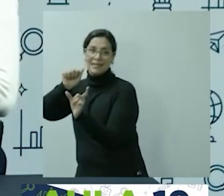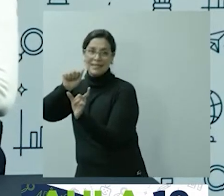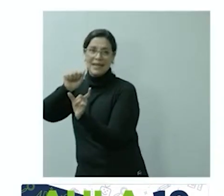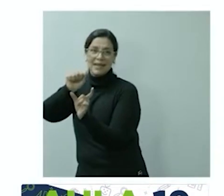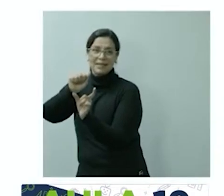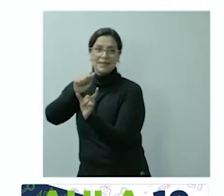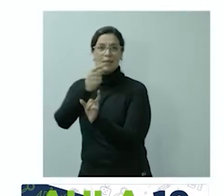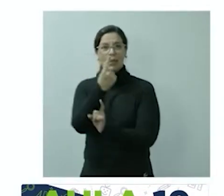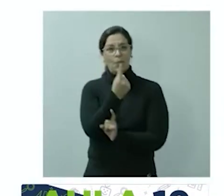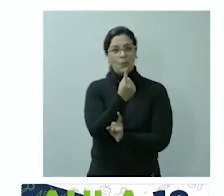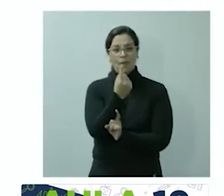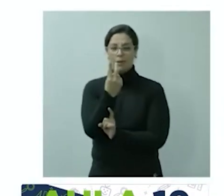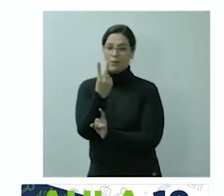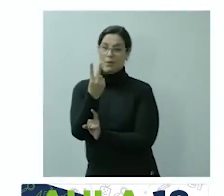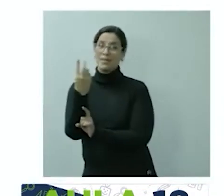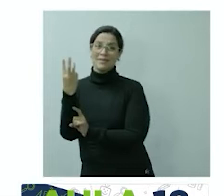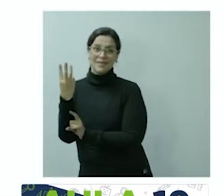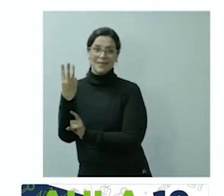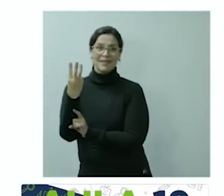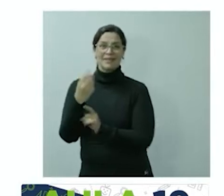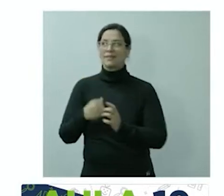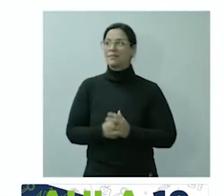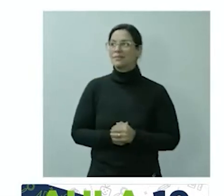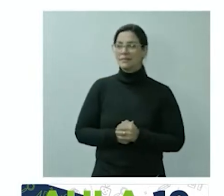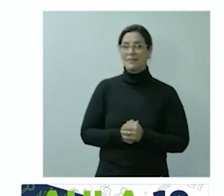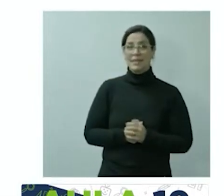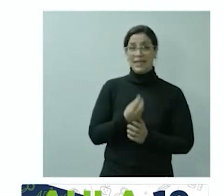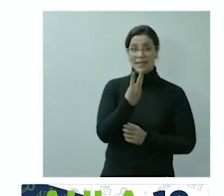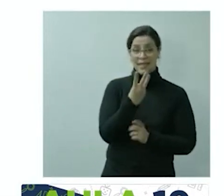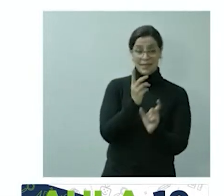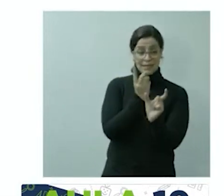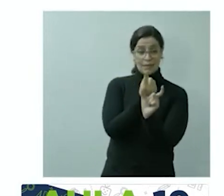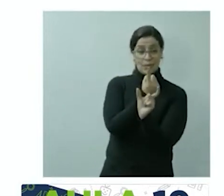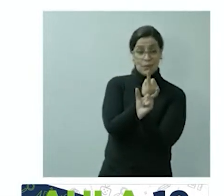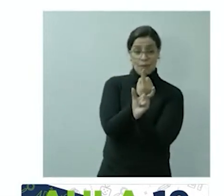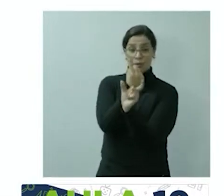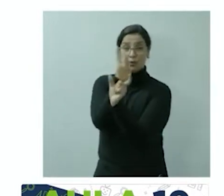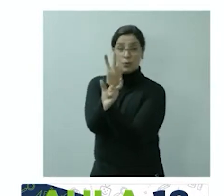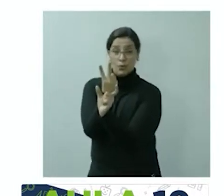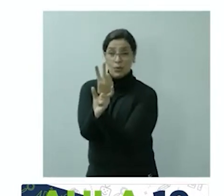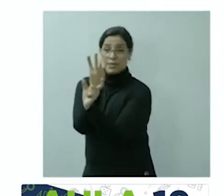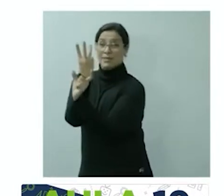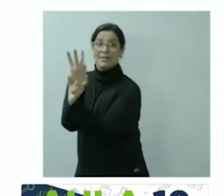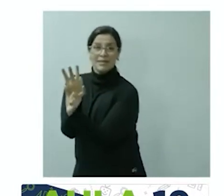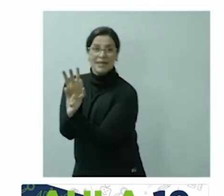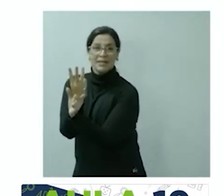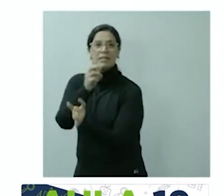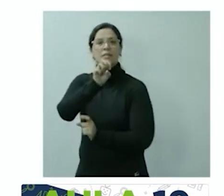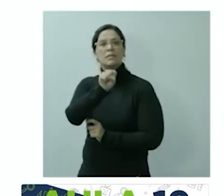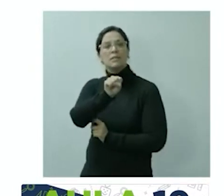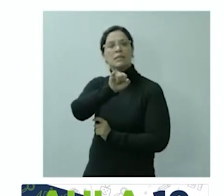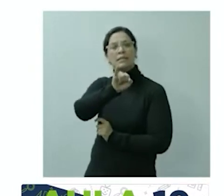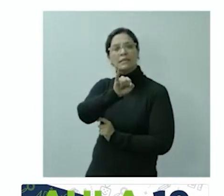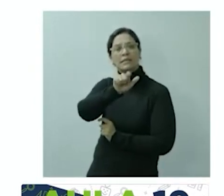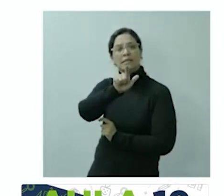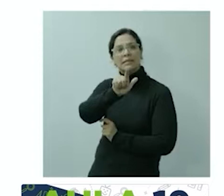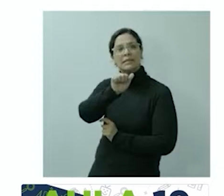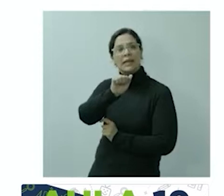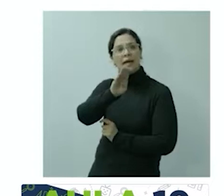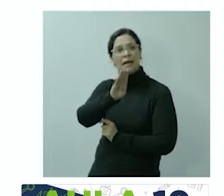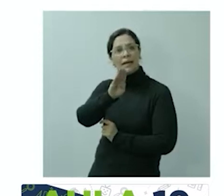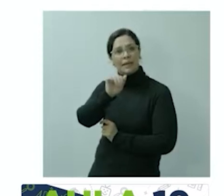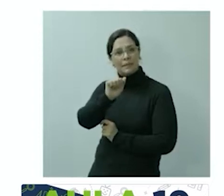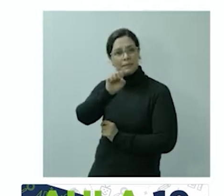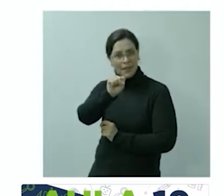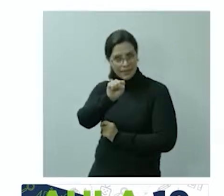Uma, duas, três letras. Três sílabas. Três sílabas, então,